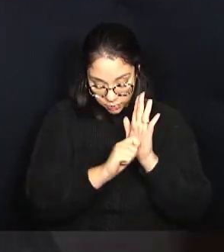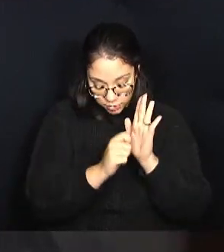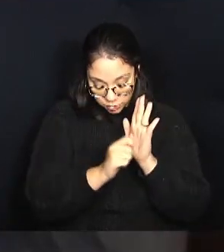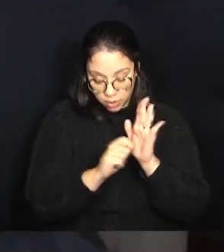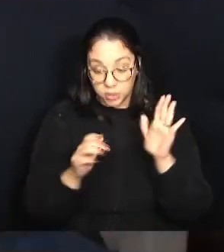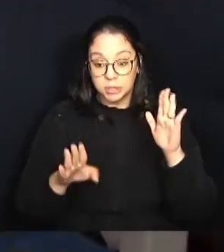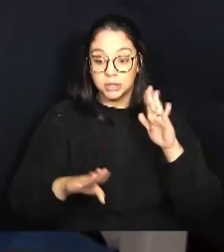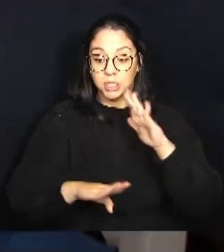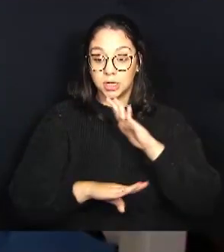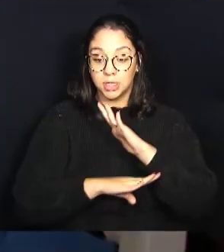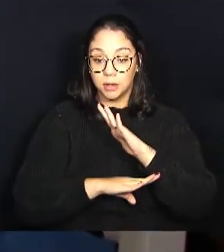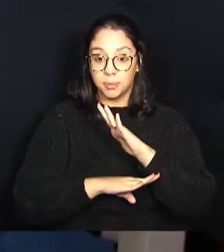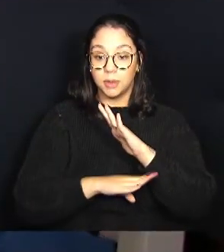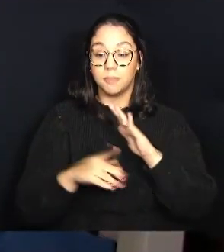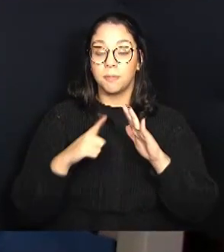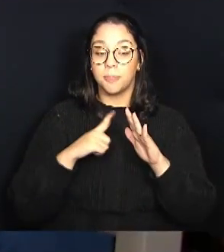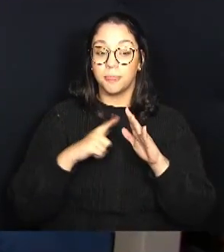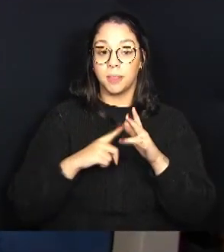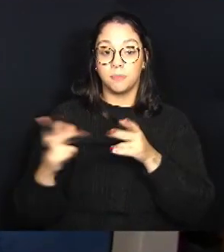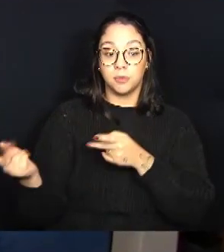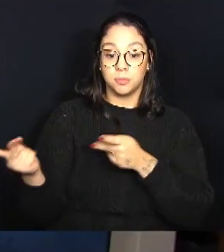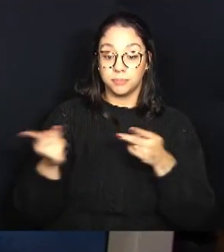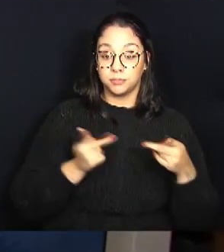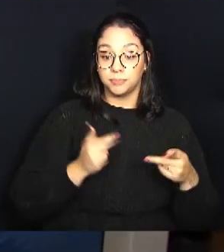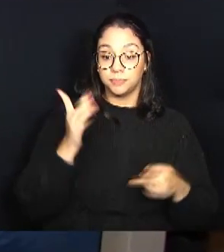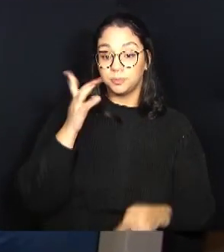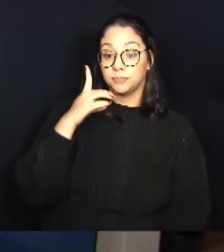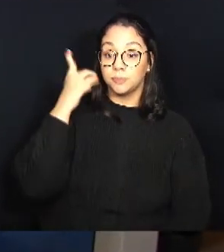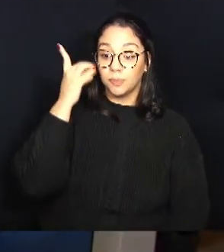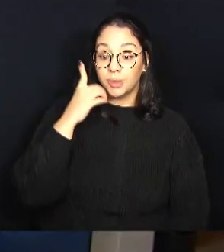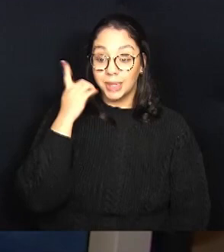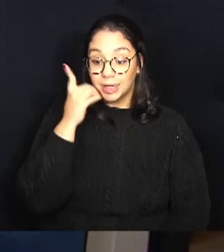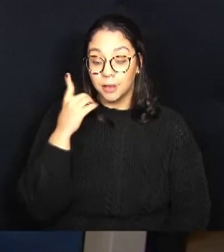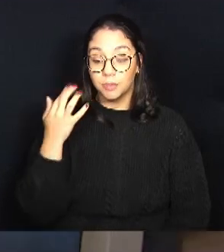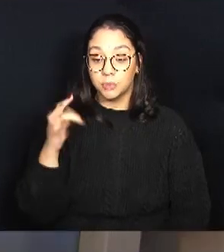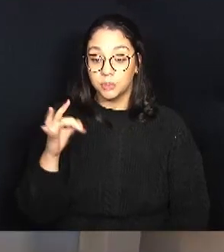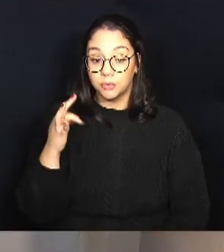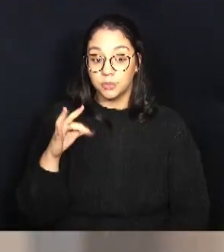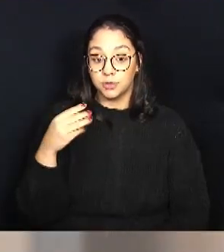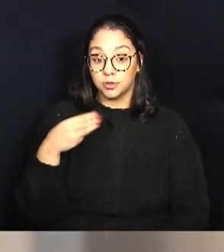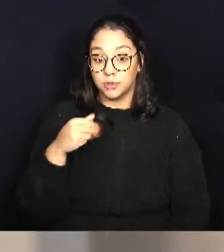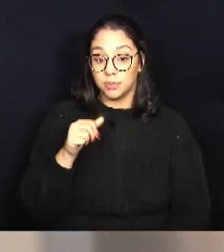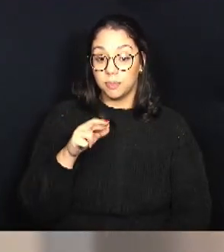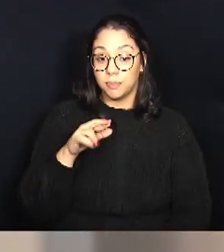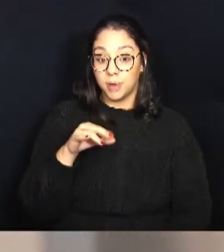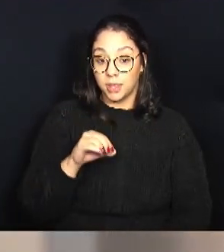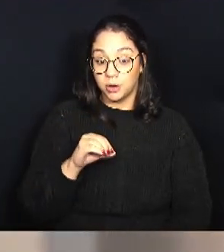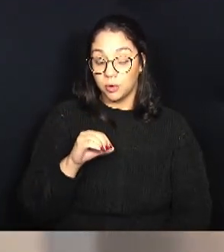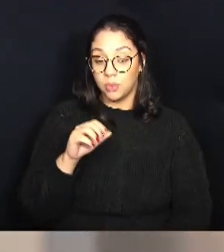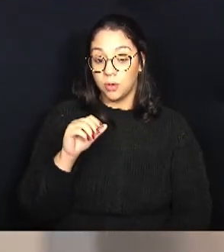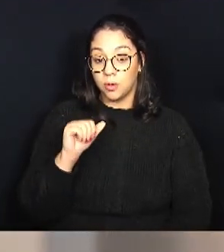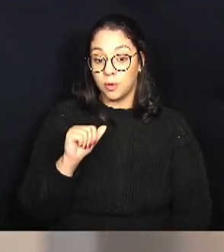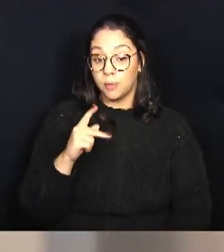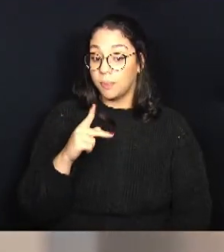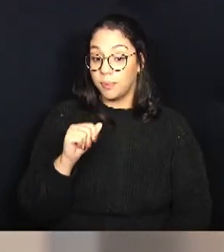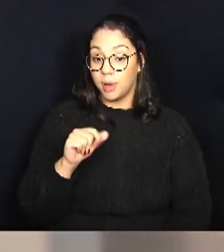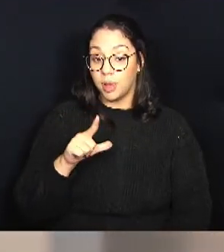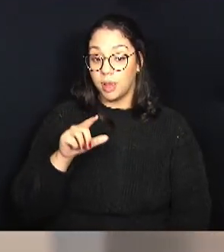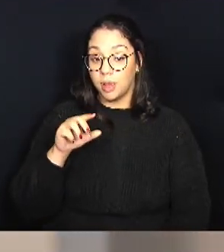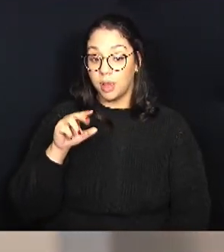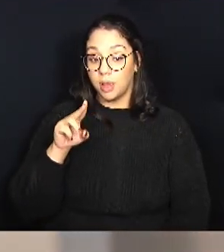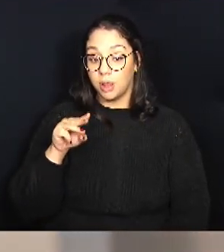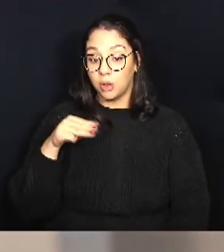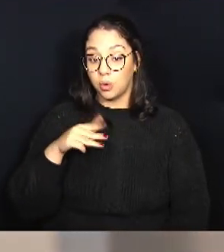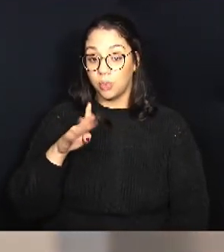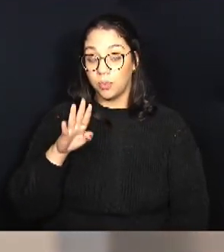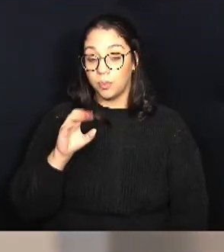Câmara Municipal, recebeu a visita do deputado federal Mário Palumbo, que faz parte da Comissão Antidrogas